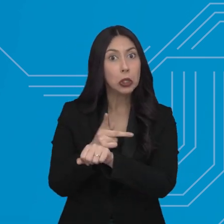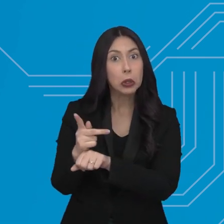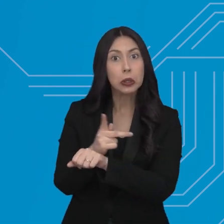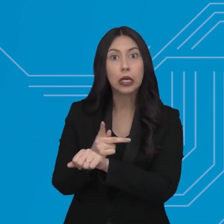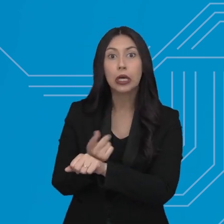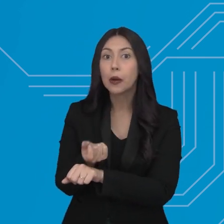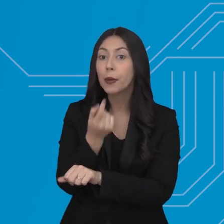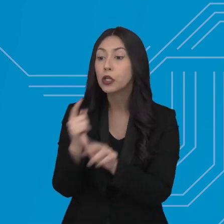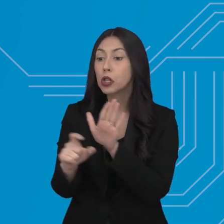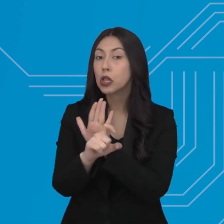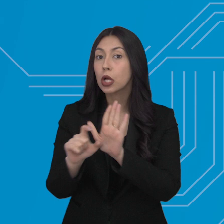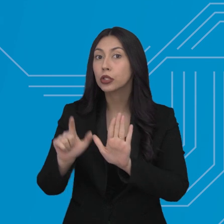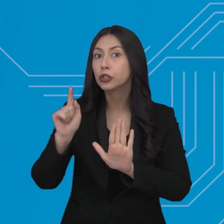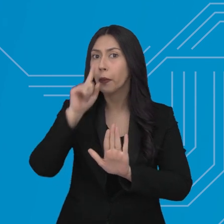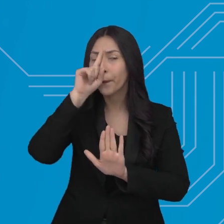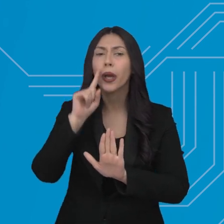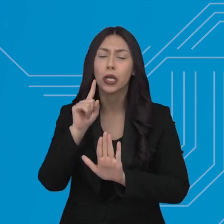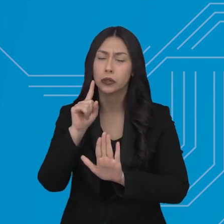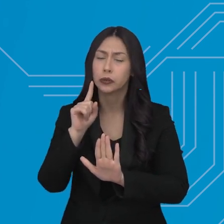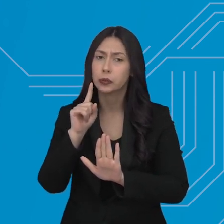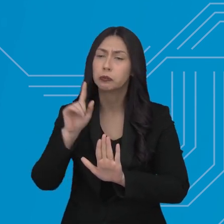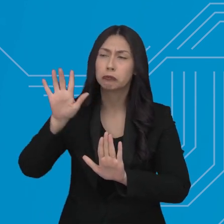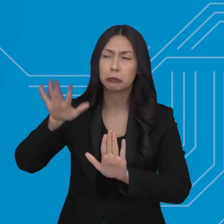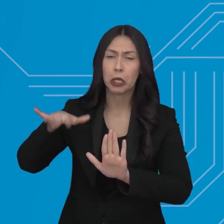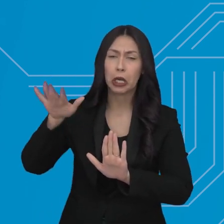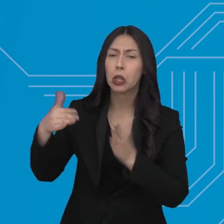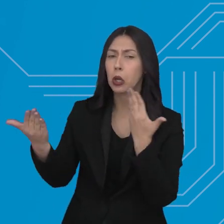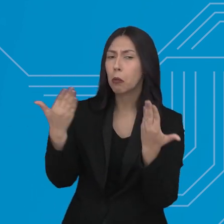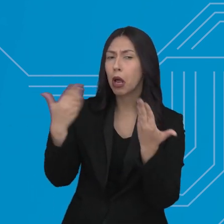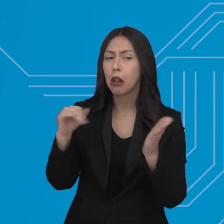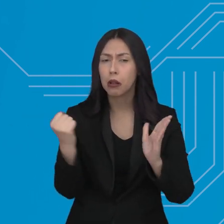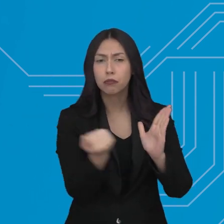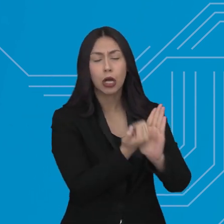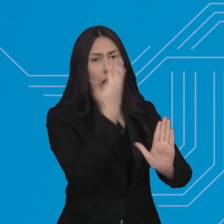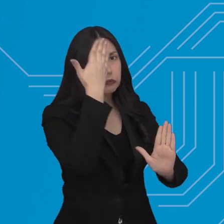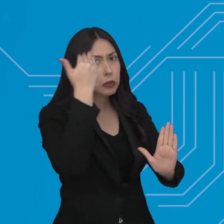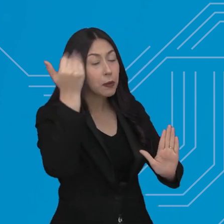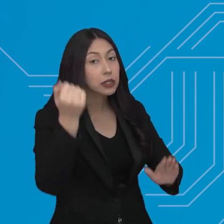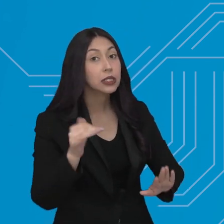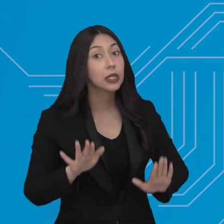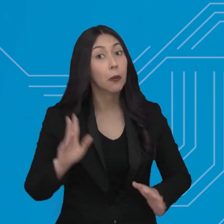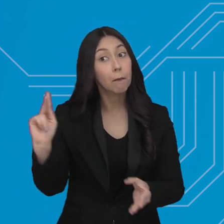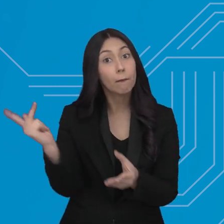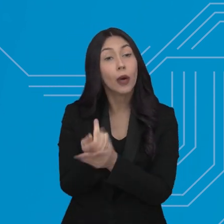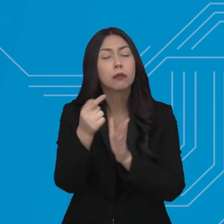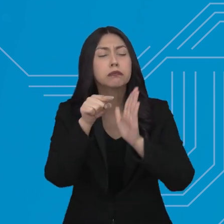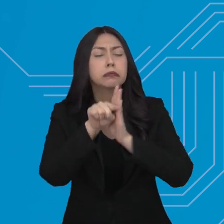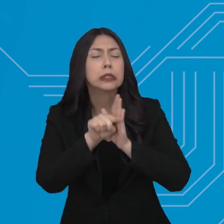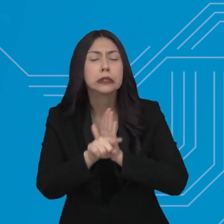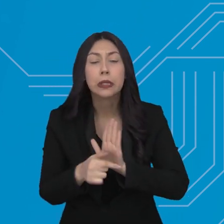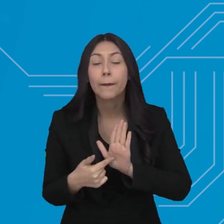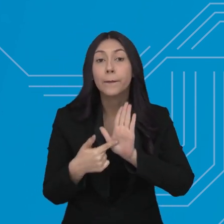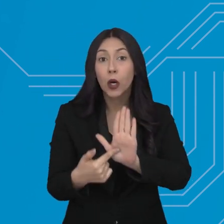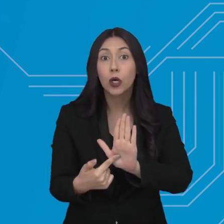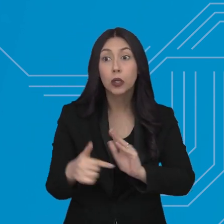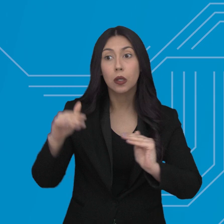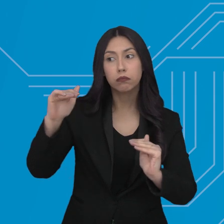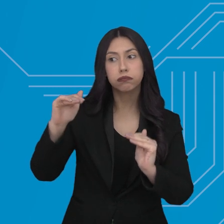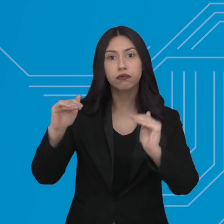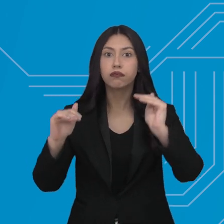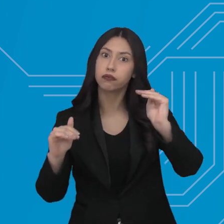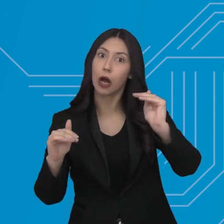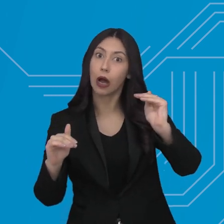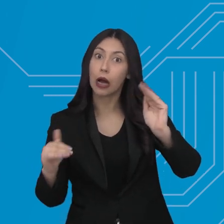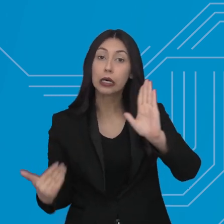aos genéricos, que costumam ser bem mais baratos que as marcas de referência. Uma pesquisa feita pelo Procon, de fato, mostrou que